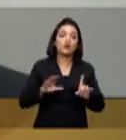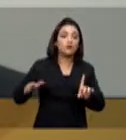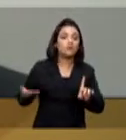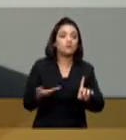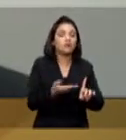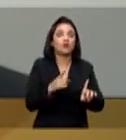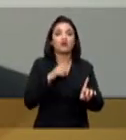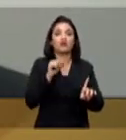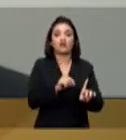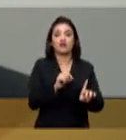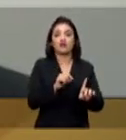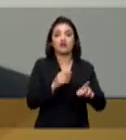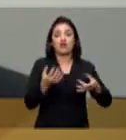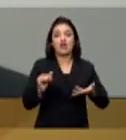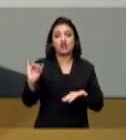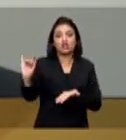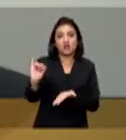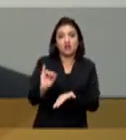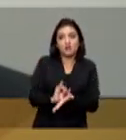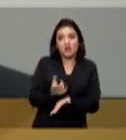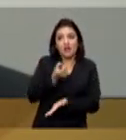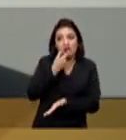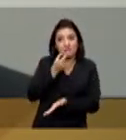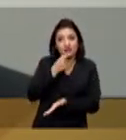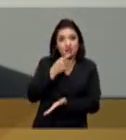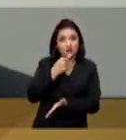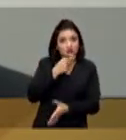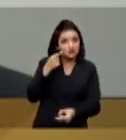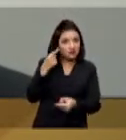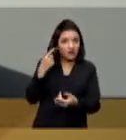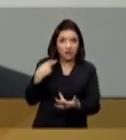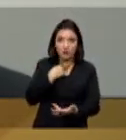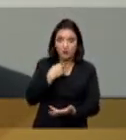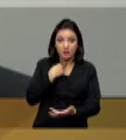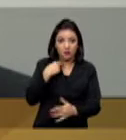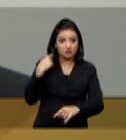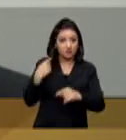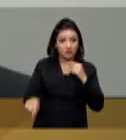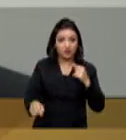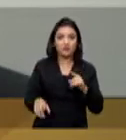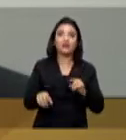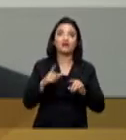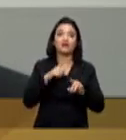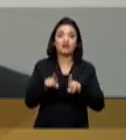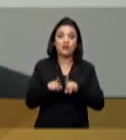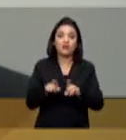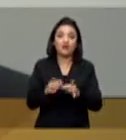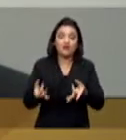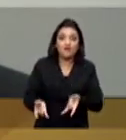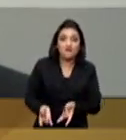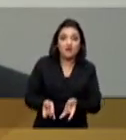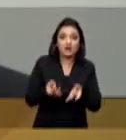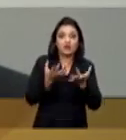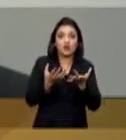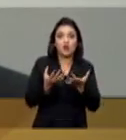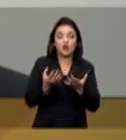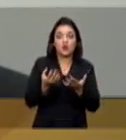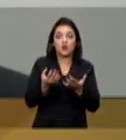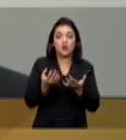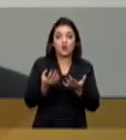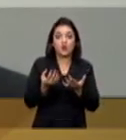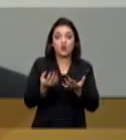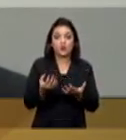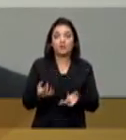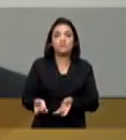a de importar irregularmente medicamentos, além de expor à venda e vender produtos destinados a